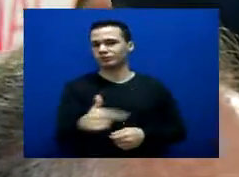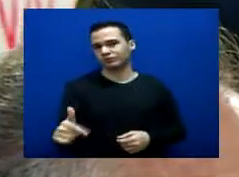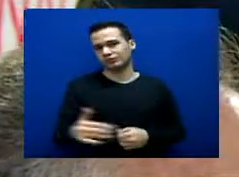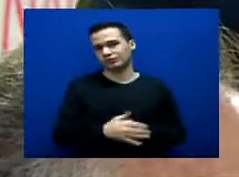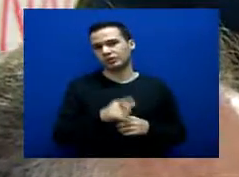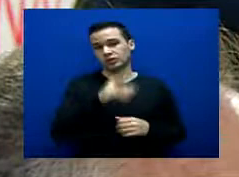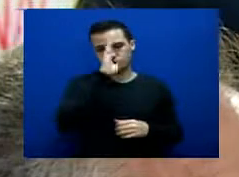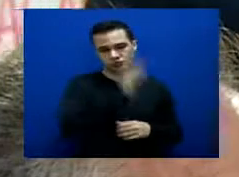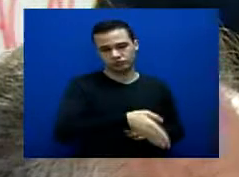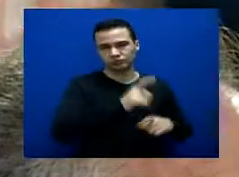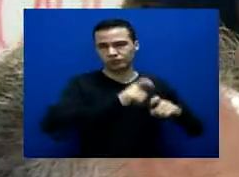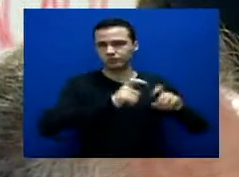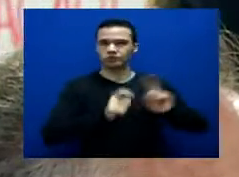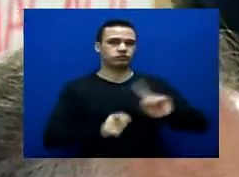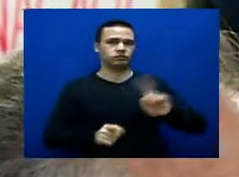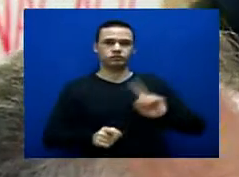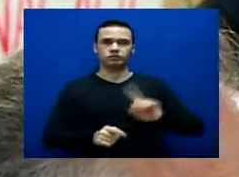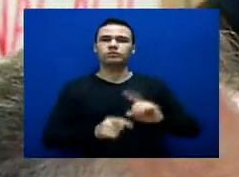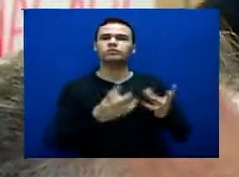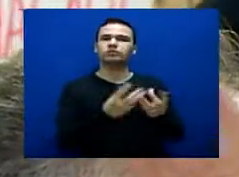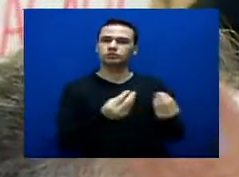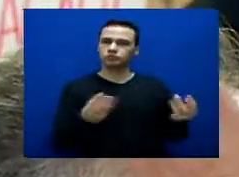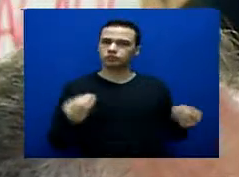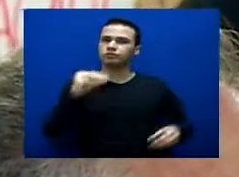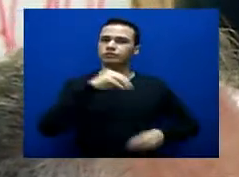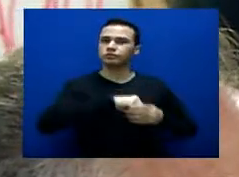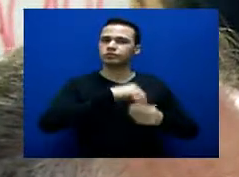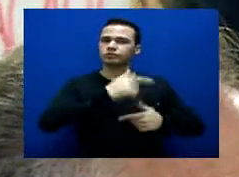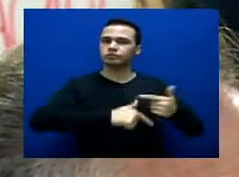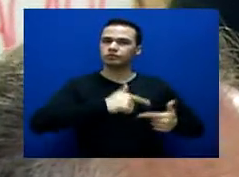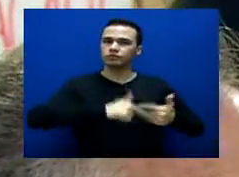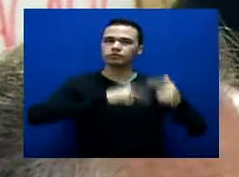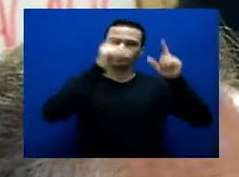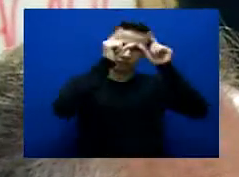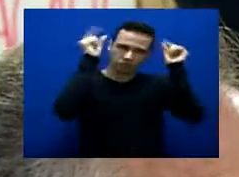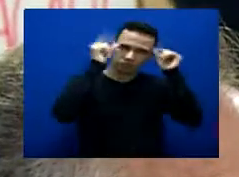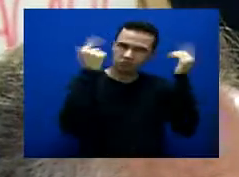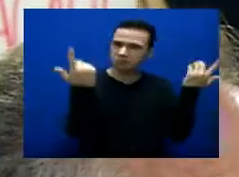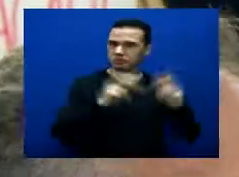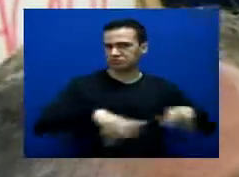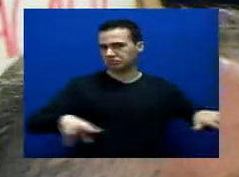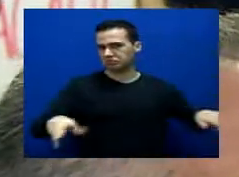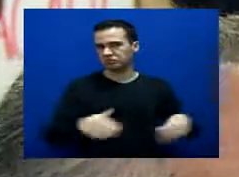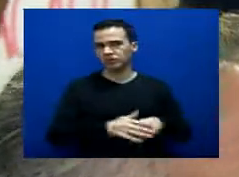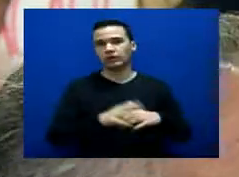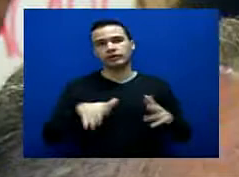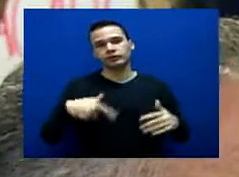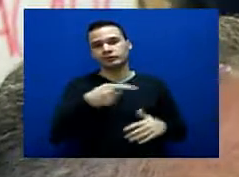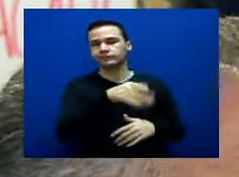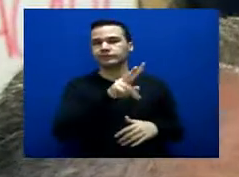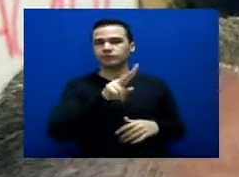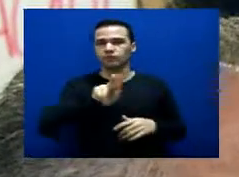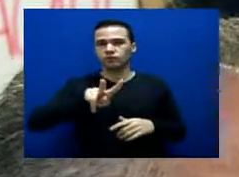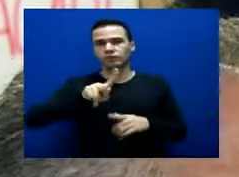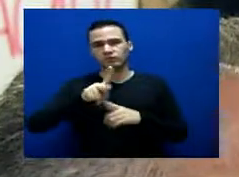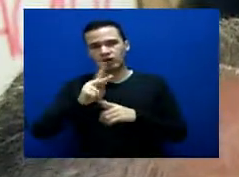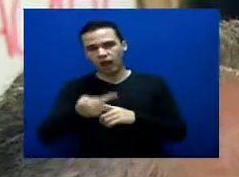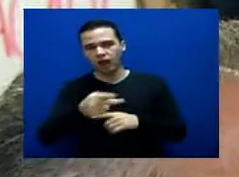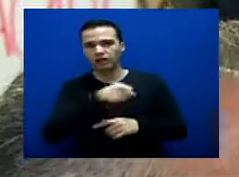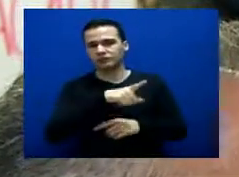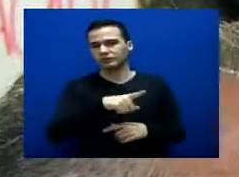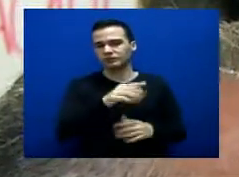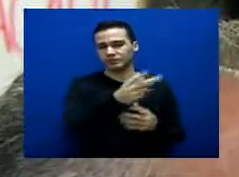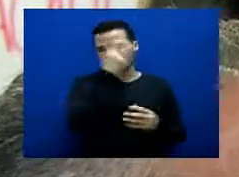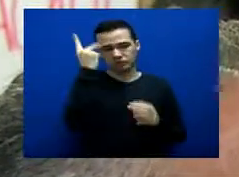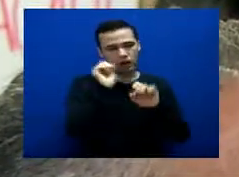e não é só médico, é a equipe que trabalha numa unidade básica de saúde. É por isso que as UPHs são procuradas, porque não tem consulta